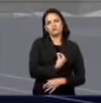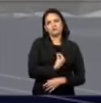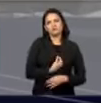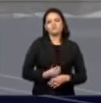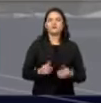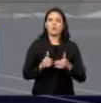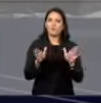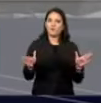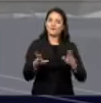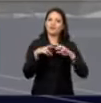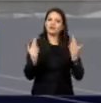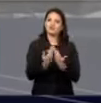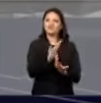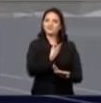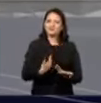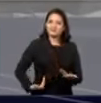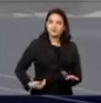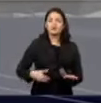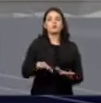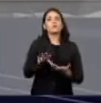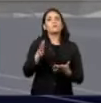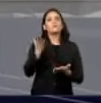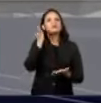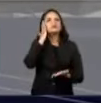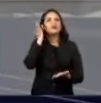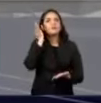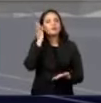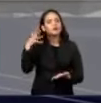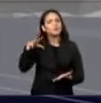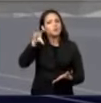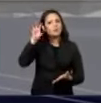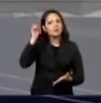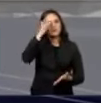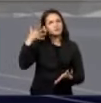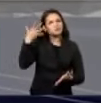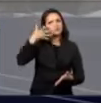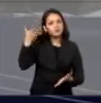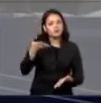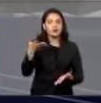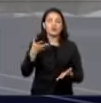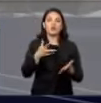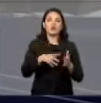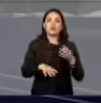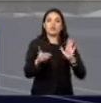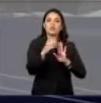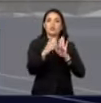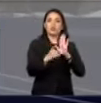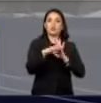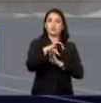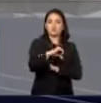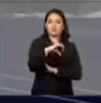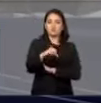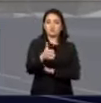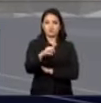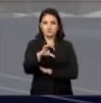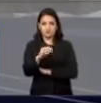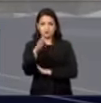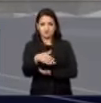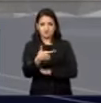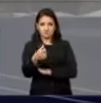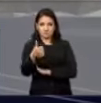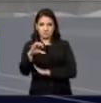audiência pública para ouvir os especialistas na matéria relativa às normas do Decreto 9.919 de 2019 e da